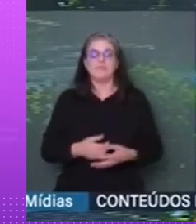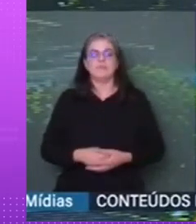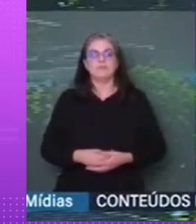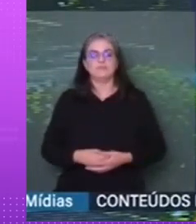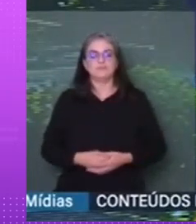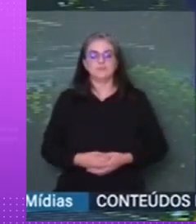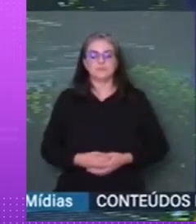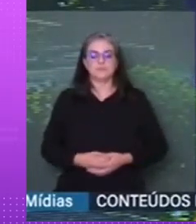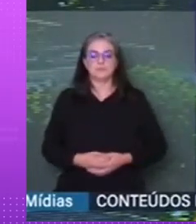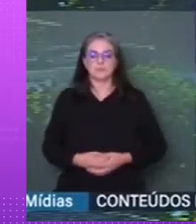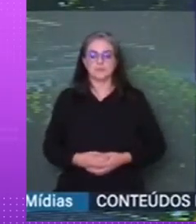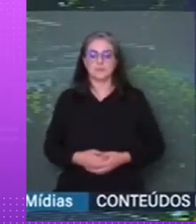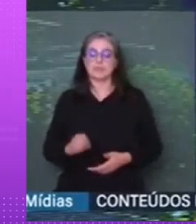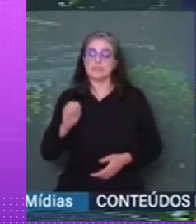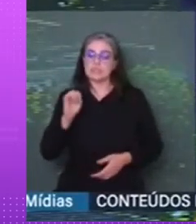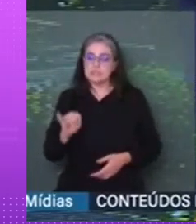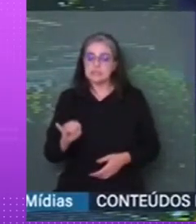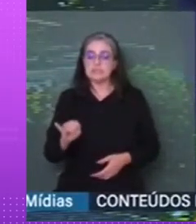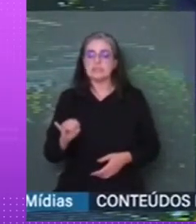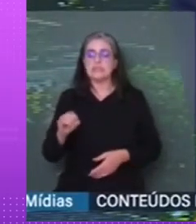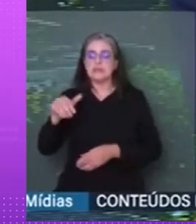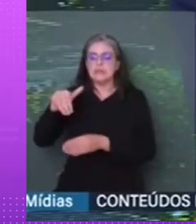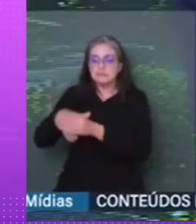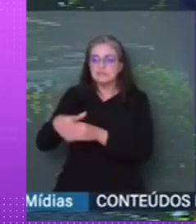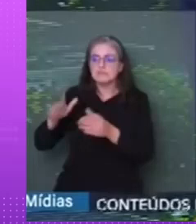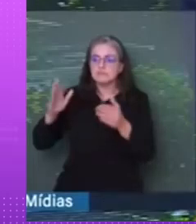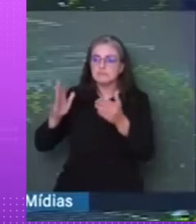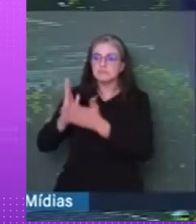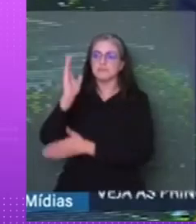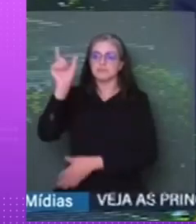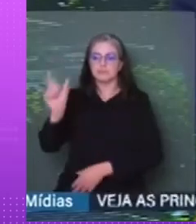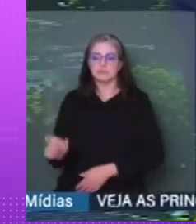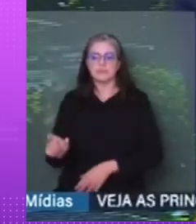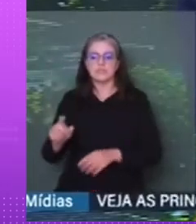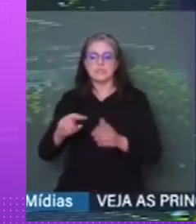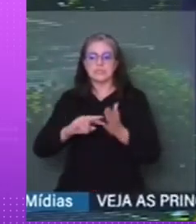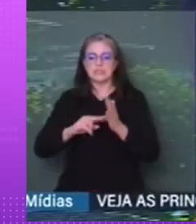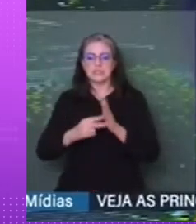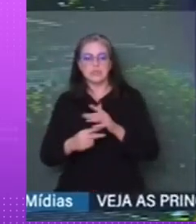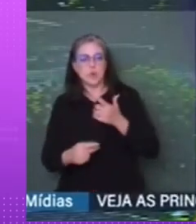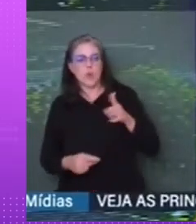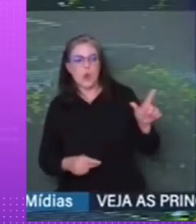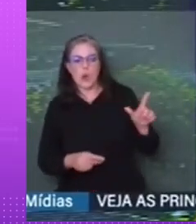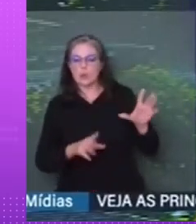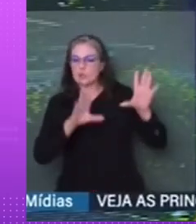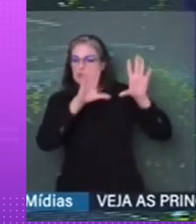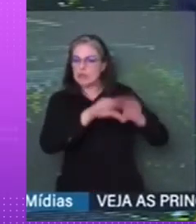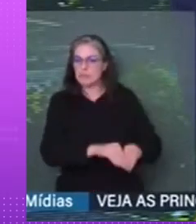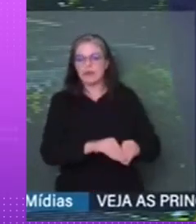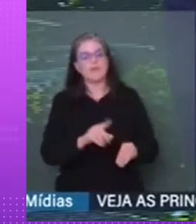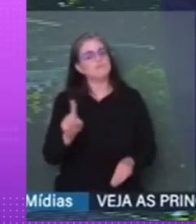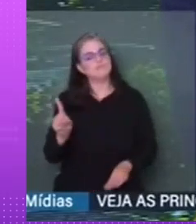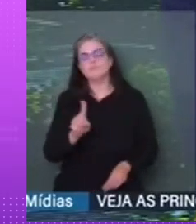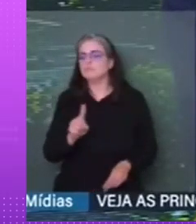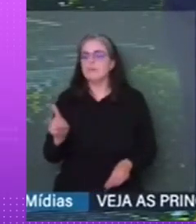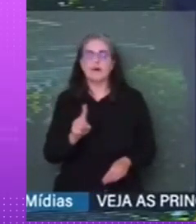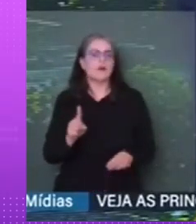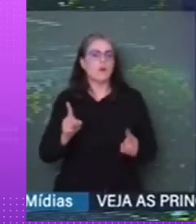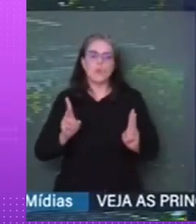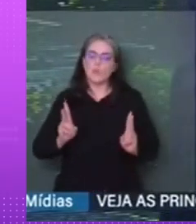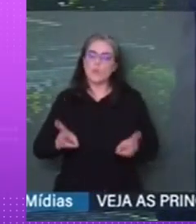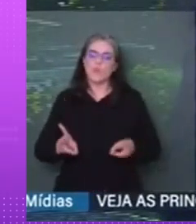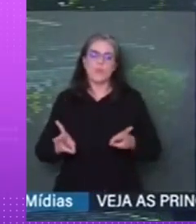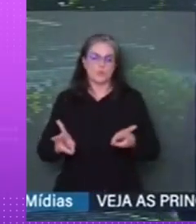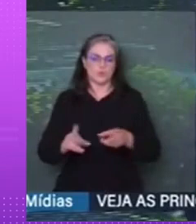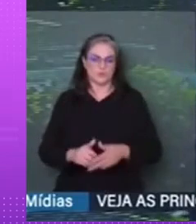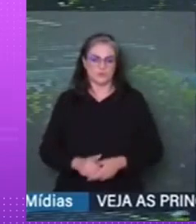com processos que, segundo os advogados, são fechados, nem os próprios defensores têm acesso à íntegra do que lá